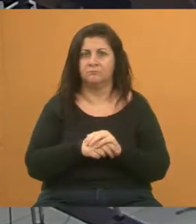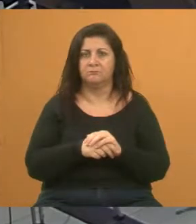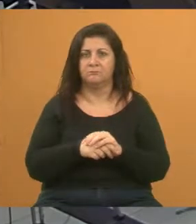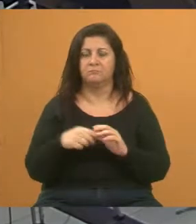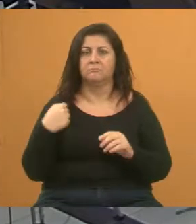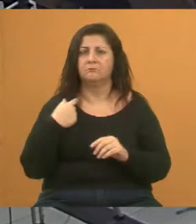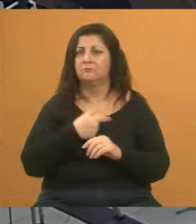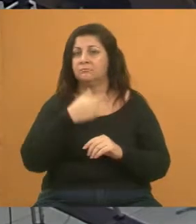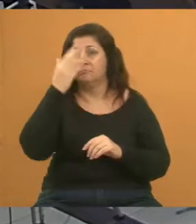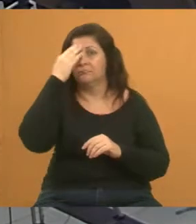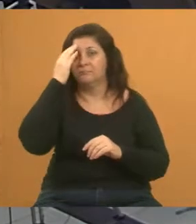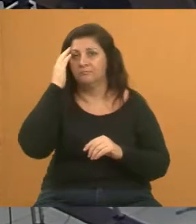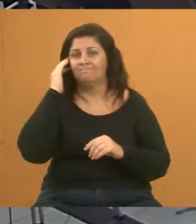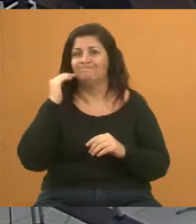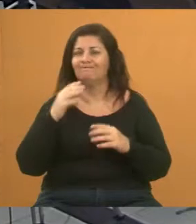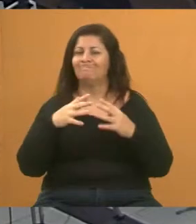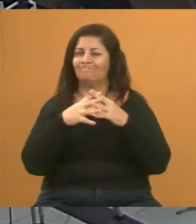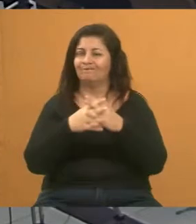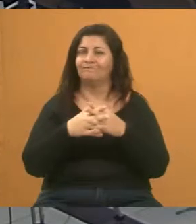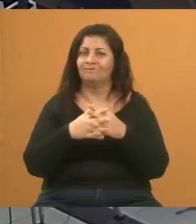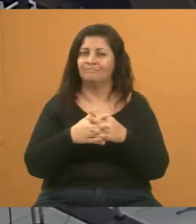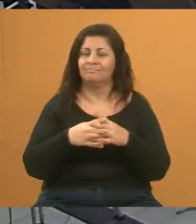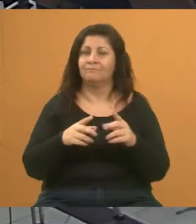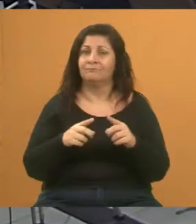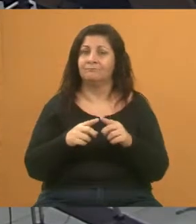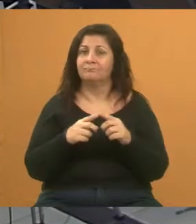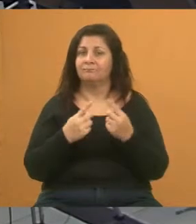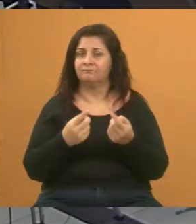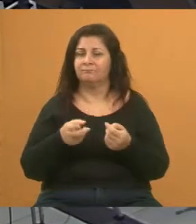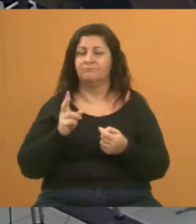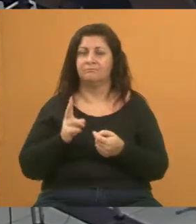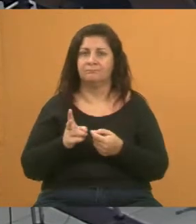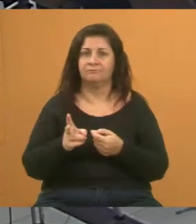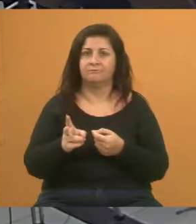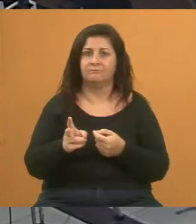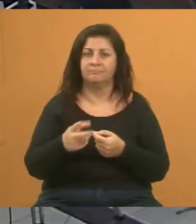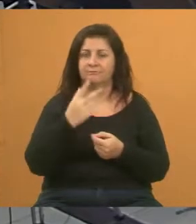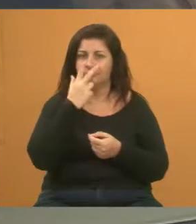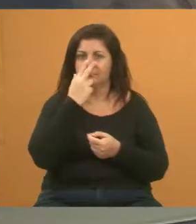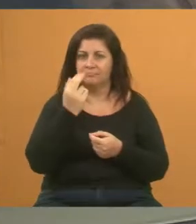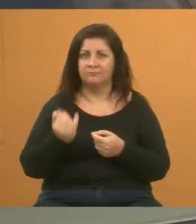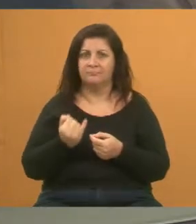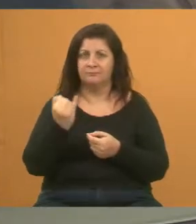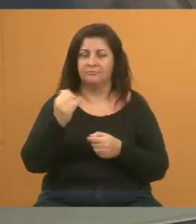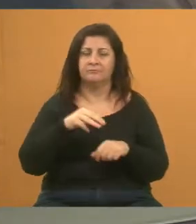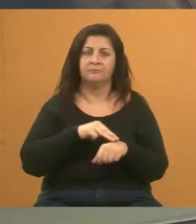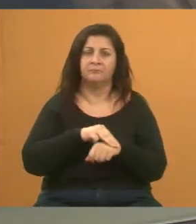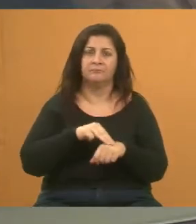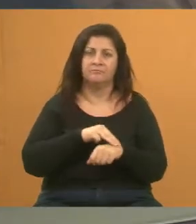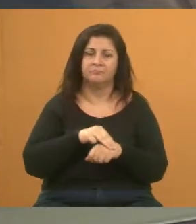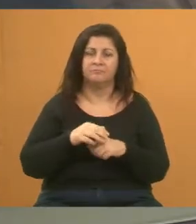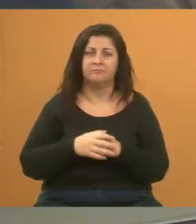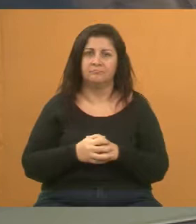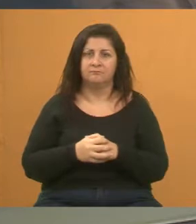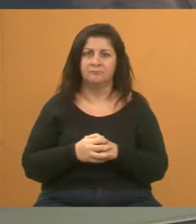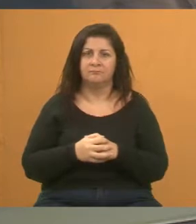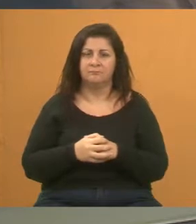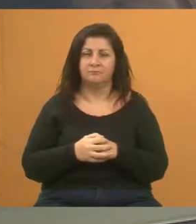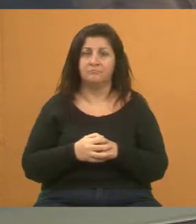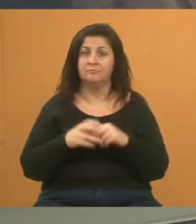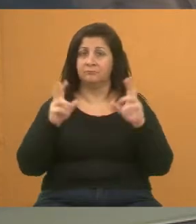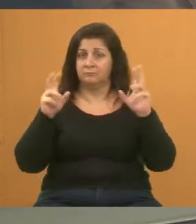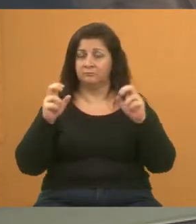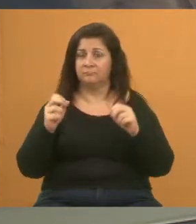às vezes da dificuldade que é você implantá-lo, mas sempre acho importante a discussão do mérito. E essa é uma questão que,